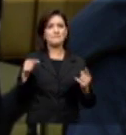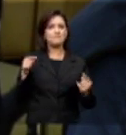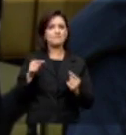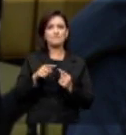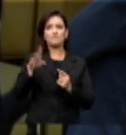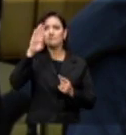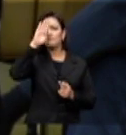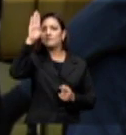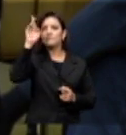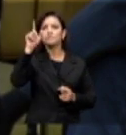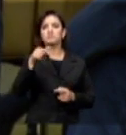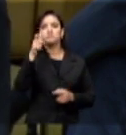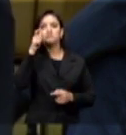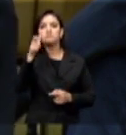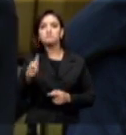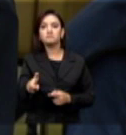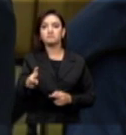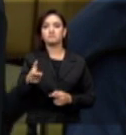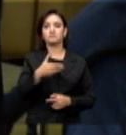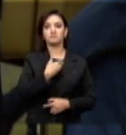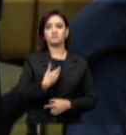finalidade essencial.